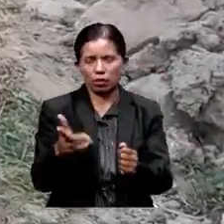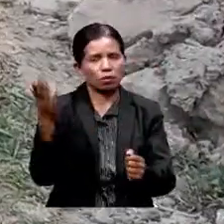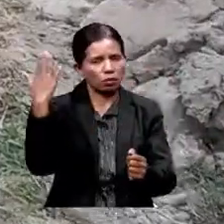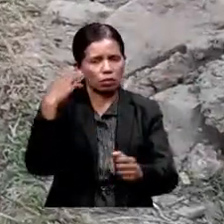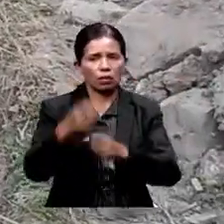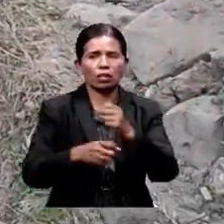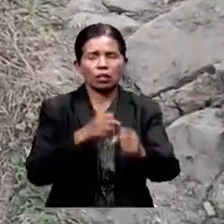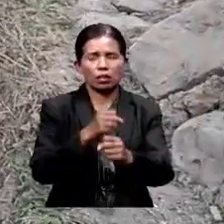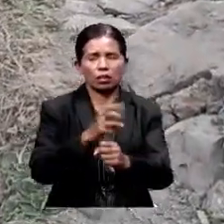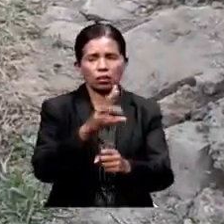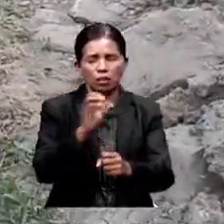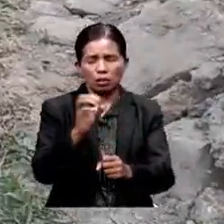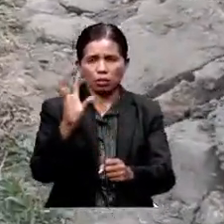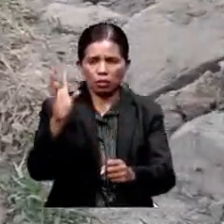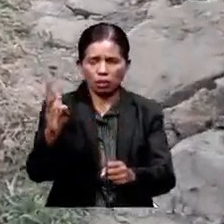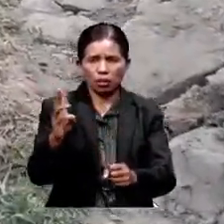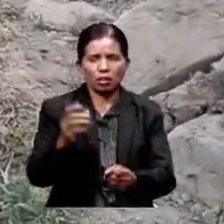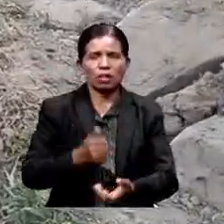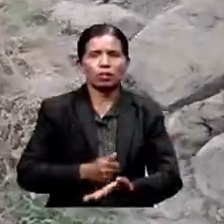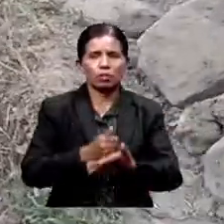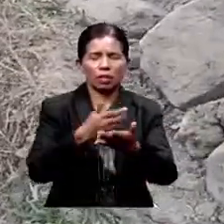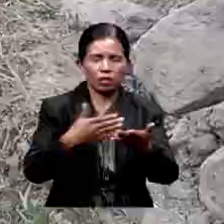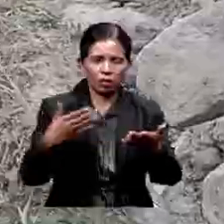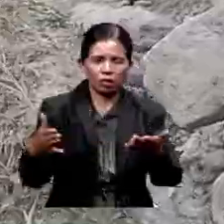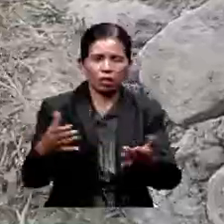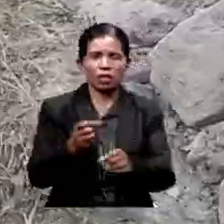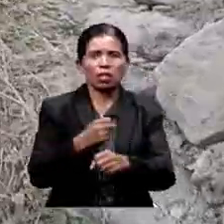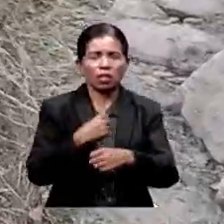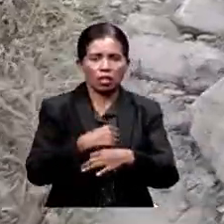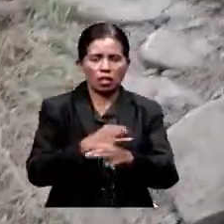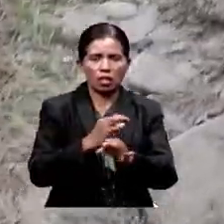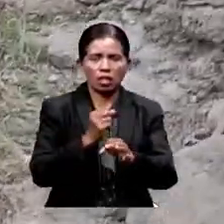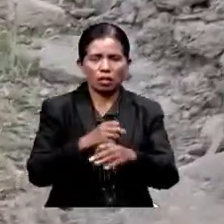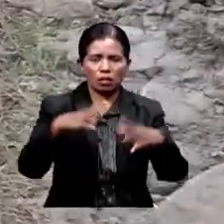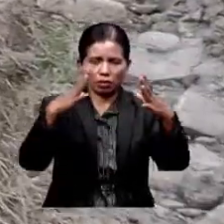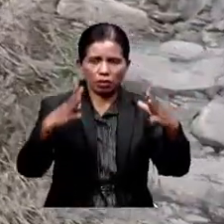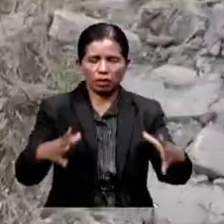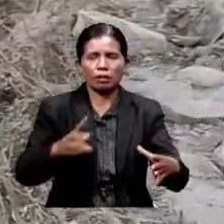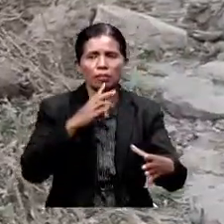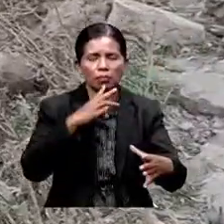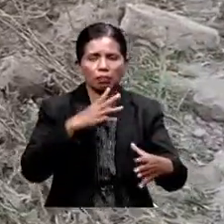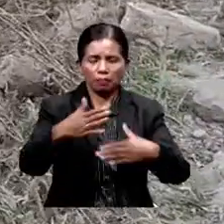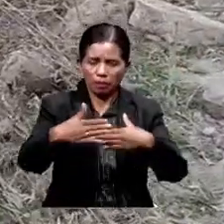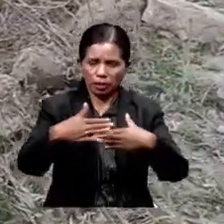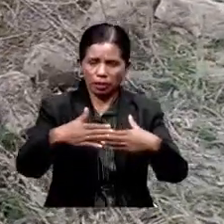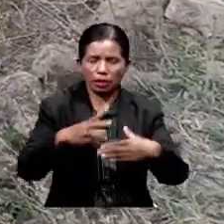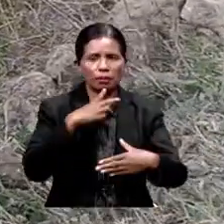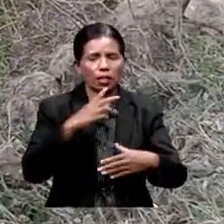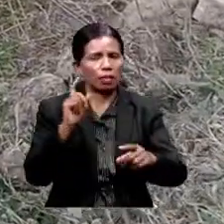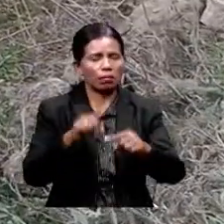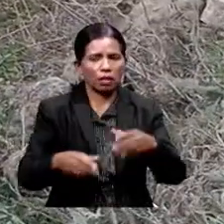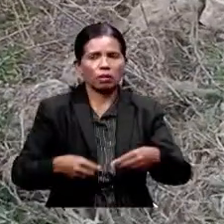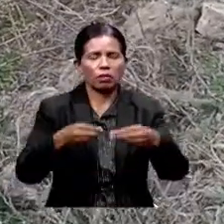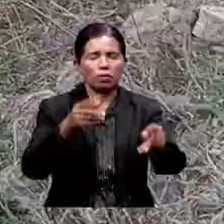tinen rihun rua nen, IOM apoio material ho di canalização no construi tanki, besig be mata ne, mai be la bele fornece be